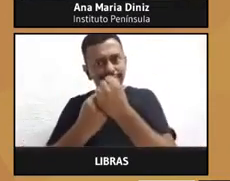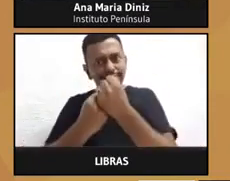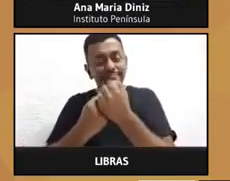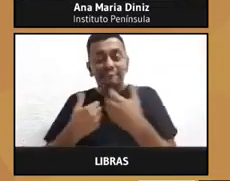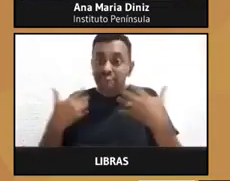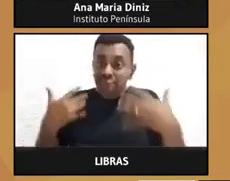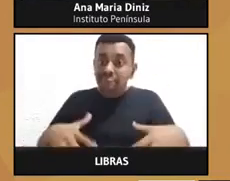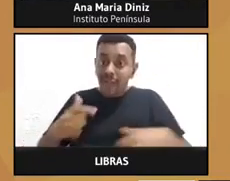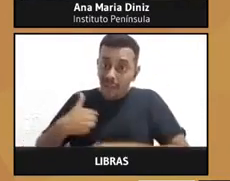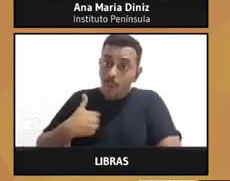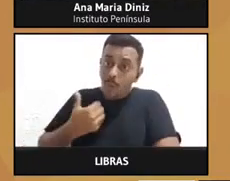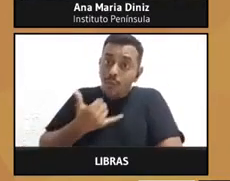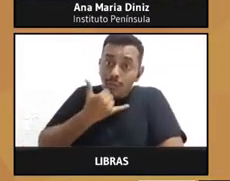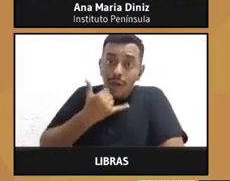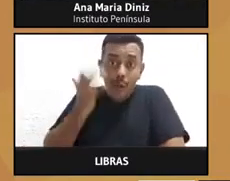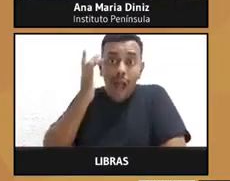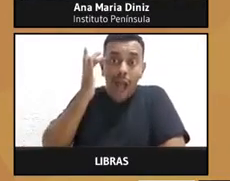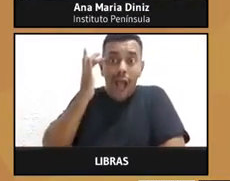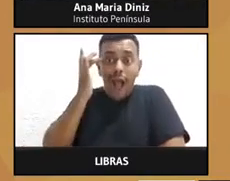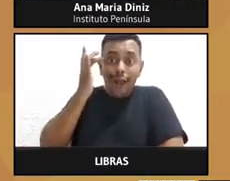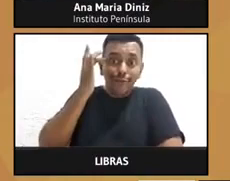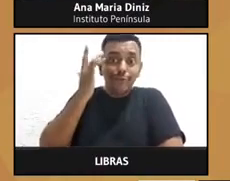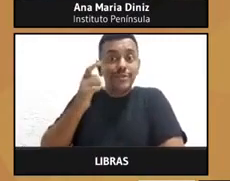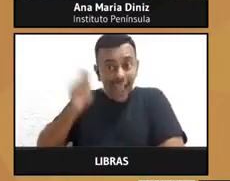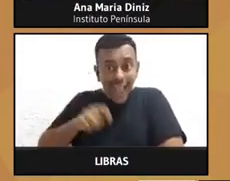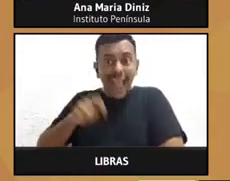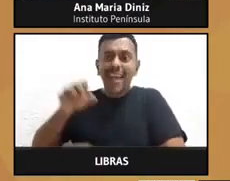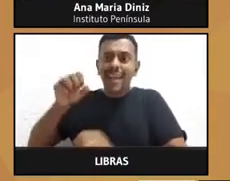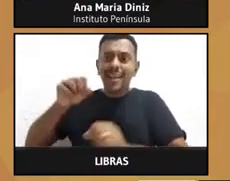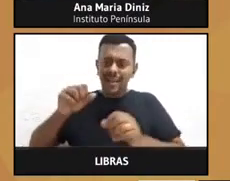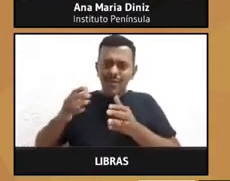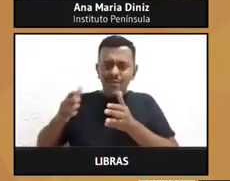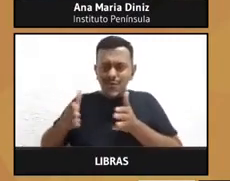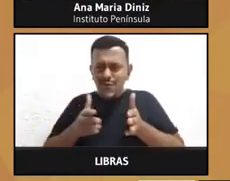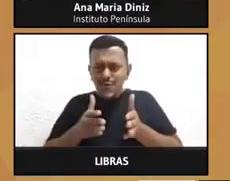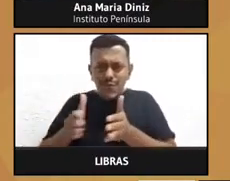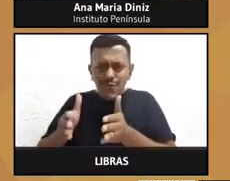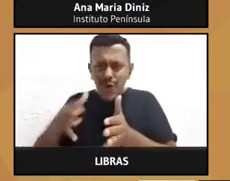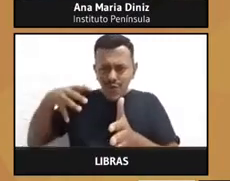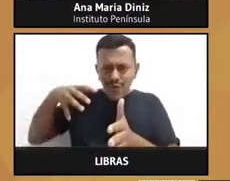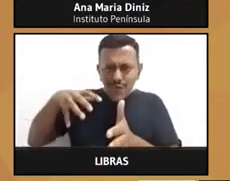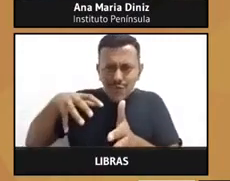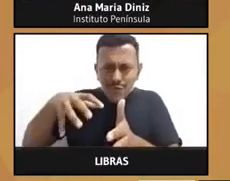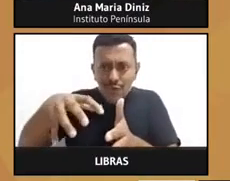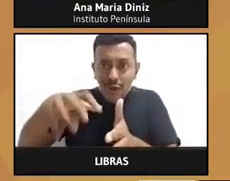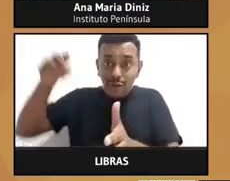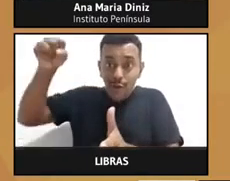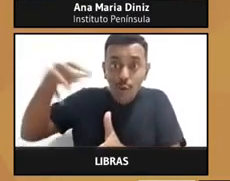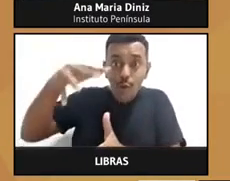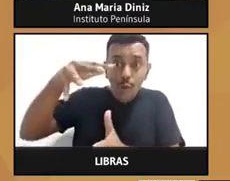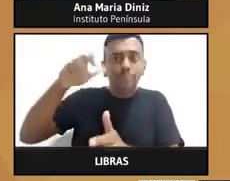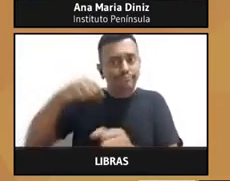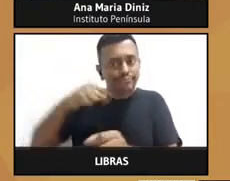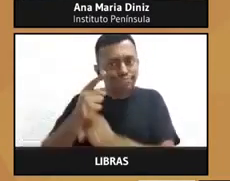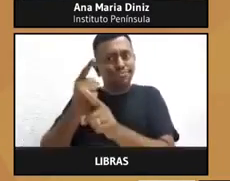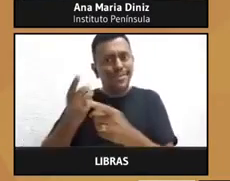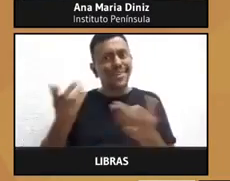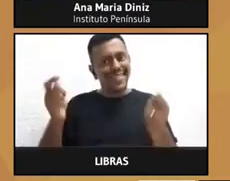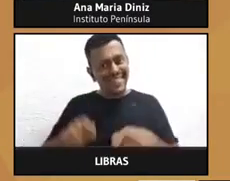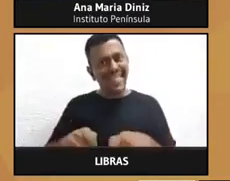que existe aí uma luz no final do túnel, que vocês estão no caminho certo.